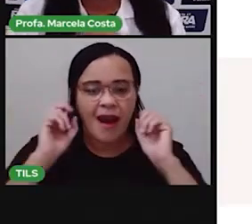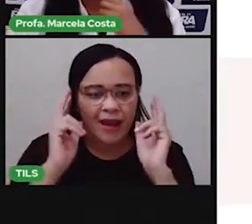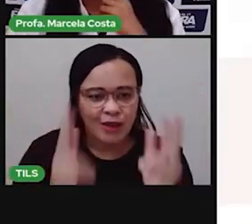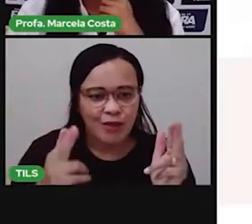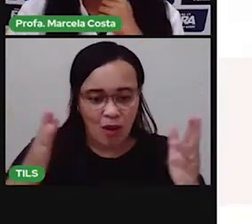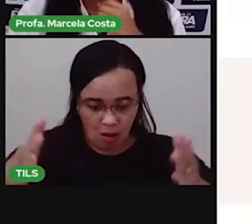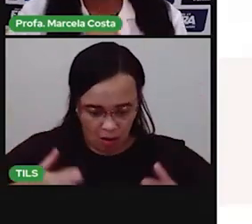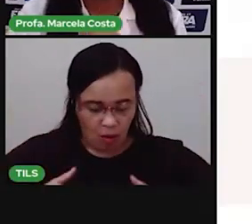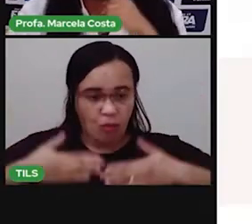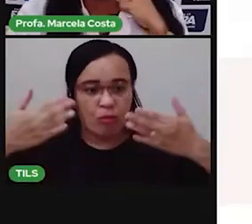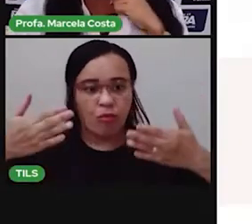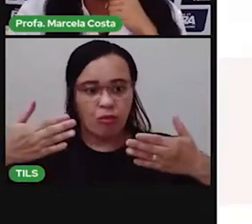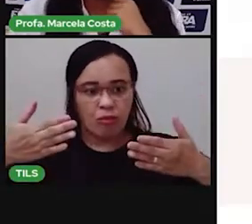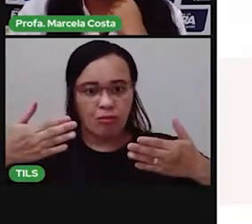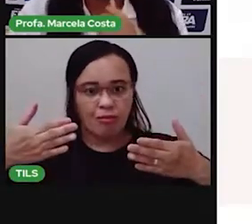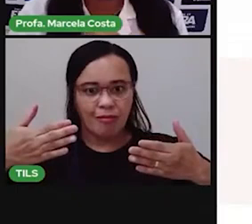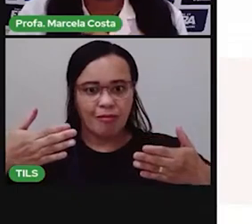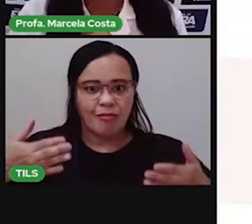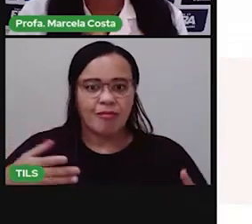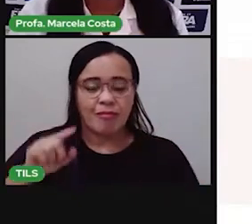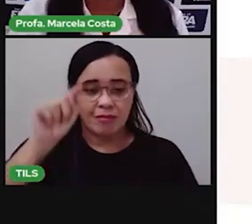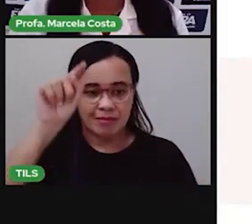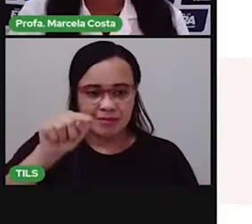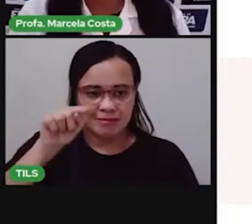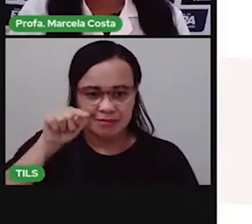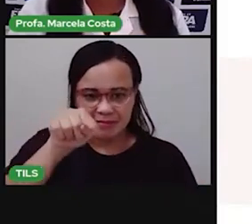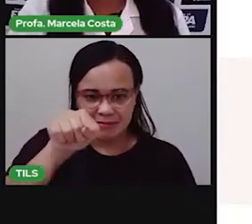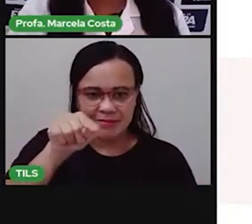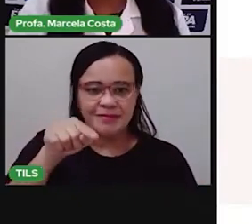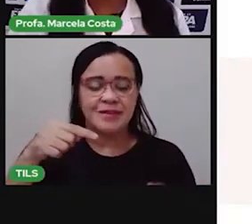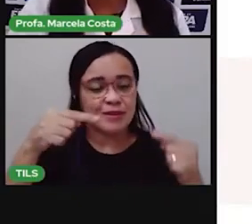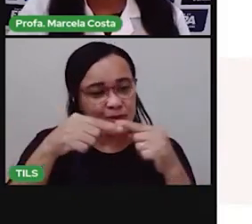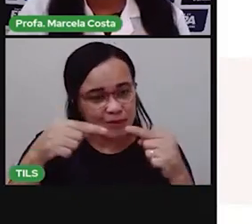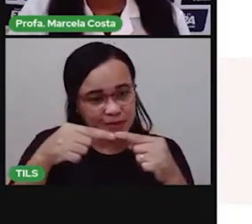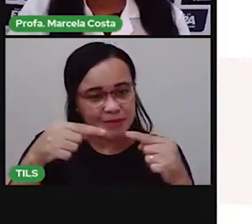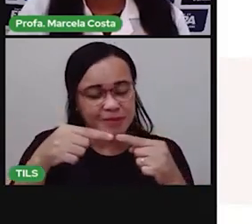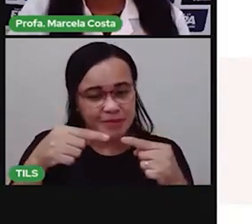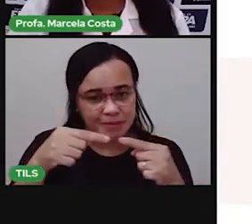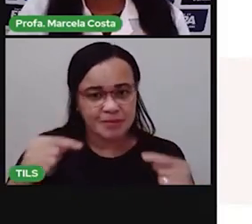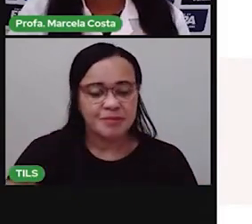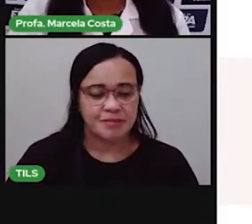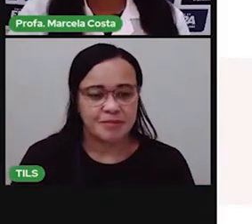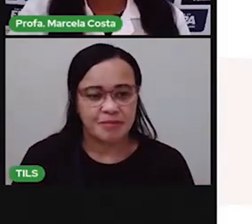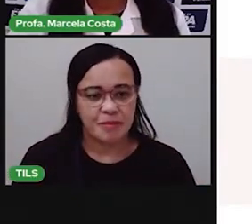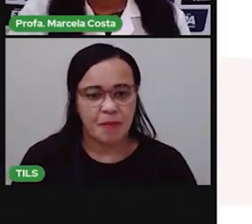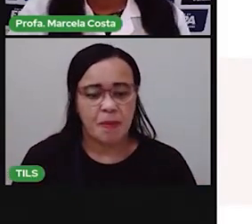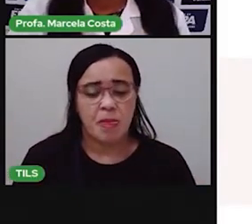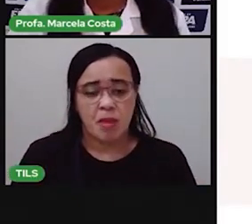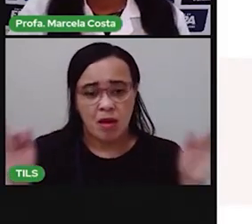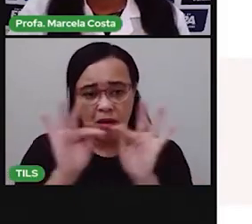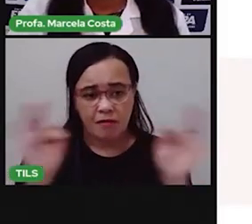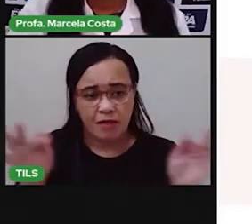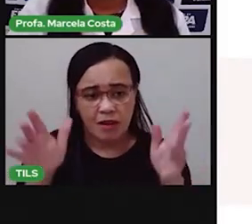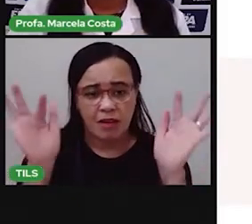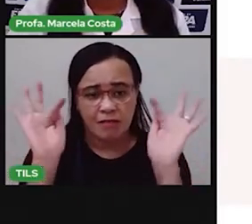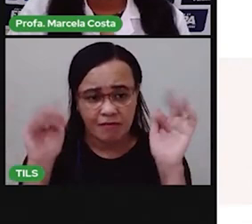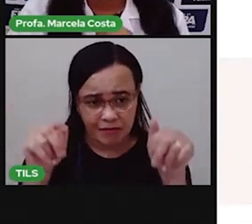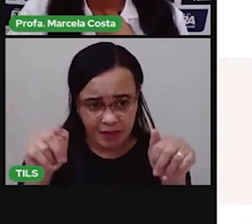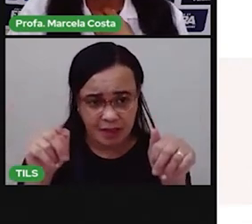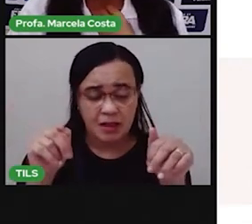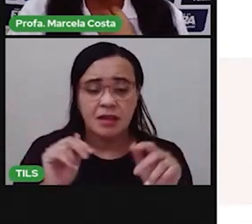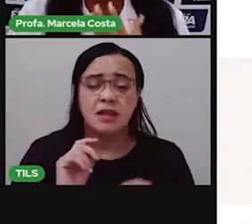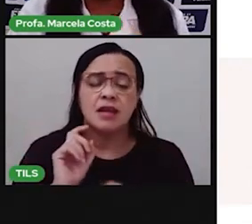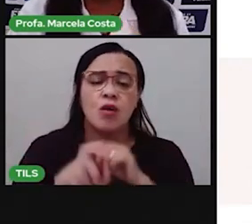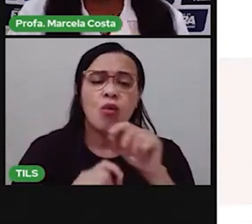ele é utilizado no texto, ao final de uma frase, para comunicar